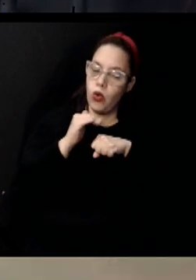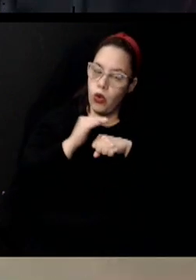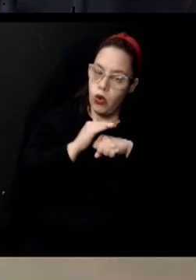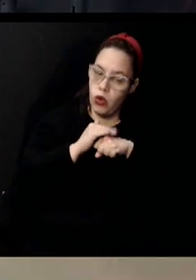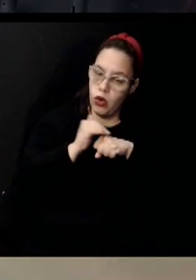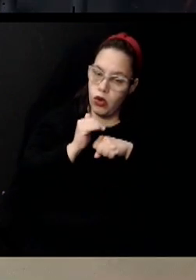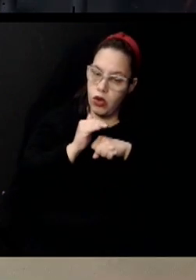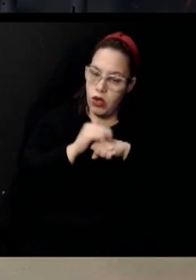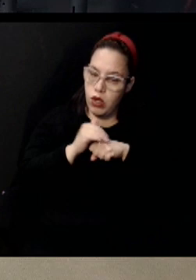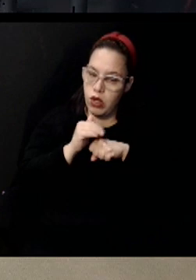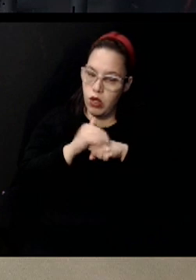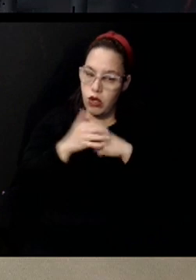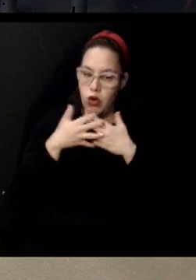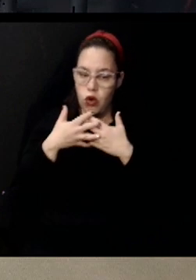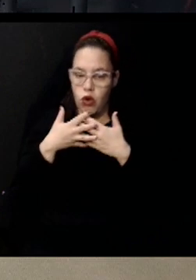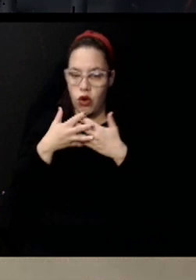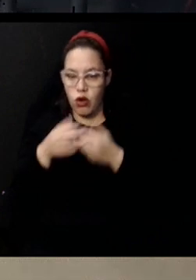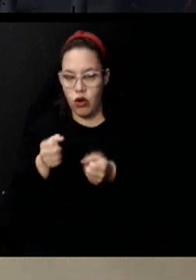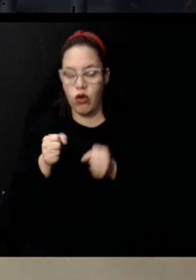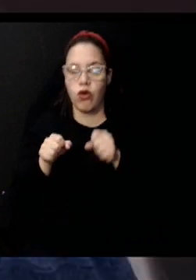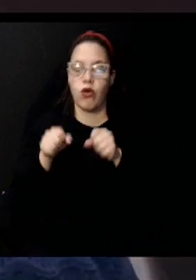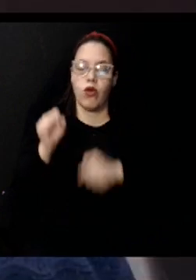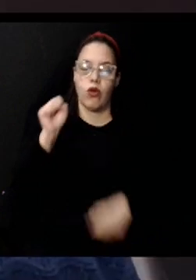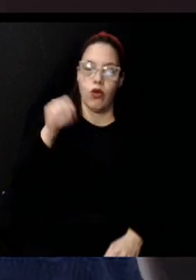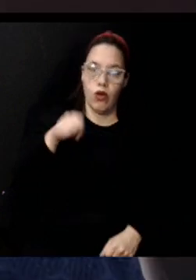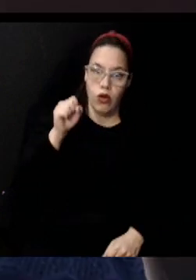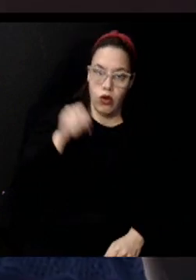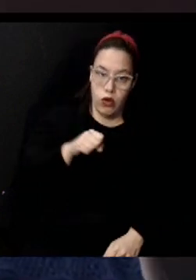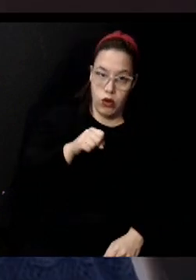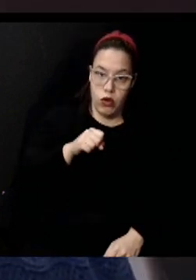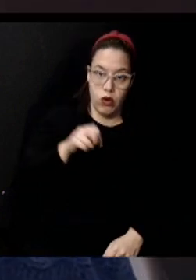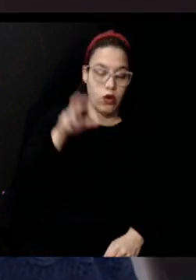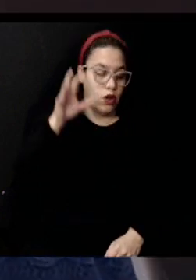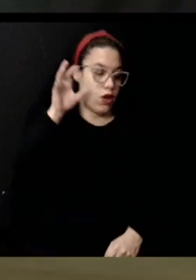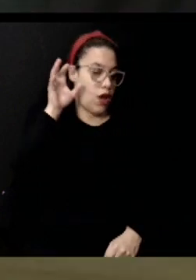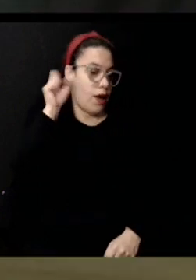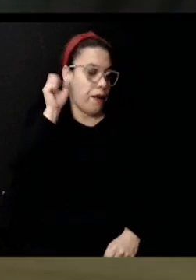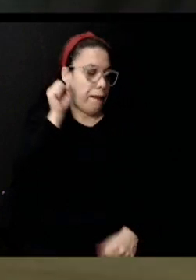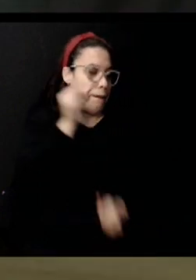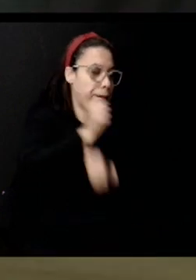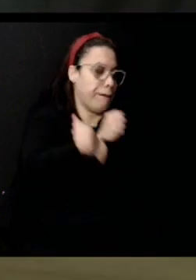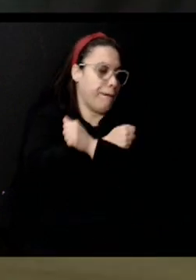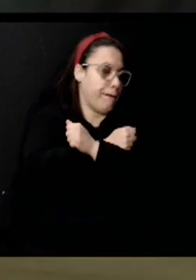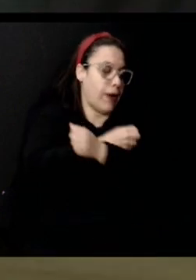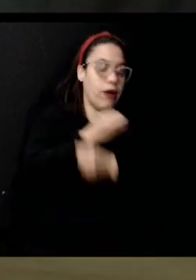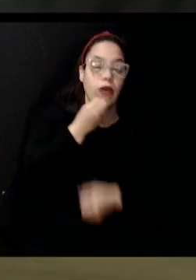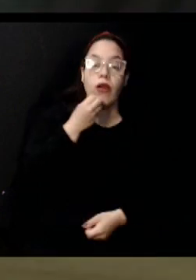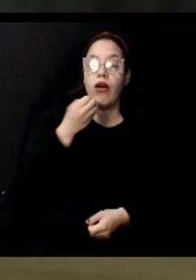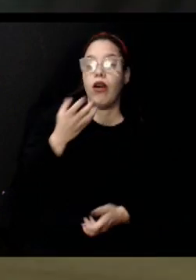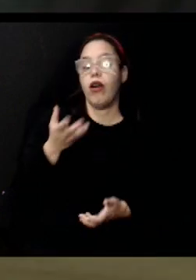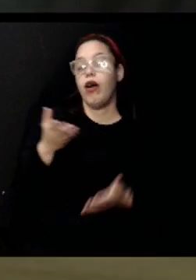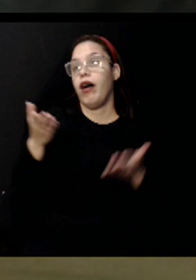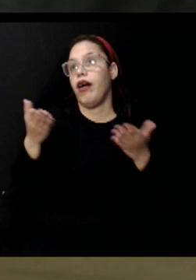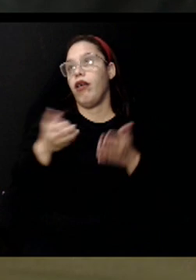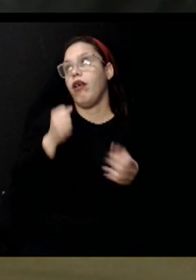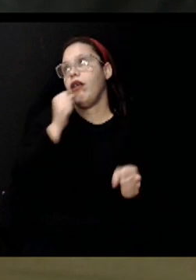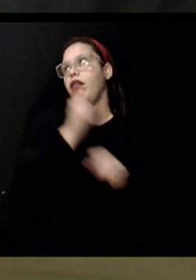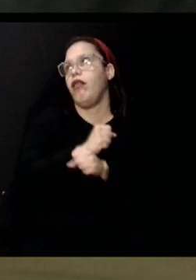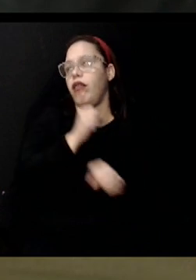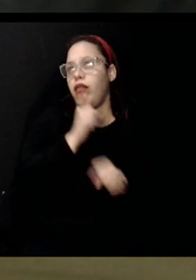ali, acolhimento, isso mesmo. Olha aí que abraçar com o beleza. ouvido, né. Muito bom. Agora, quando a pessoa não para de reclamar nem um Ai,